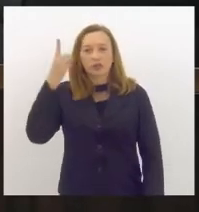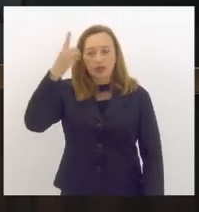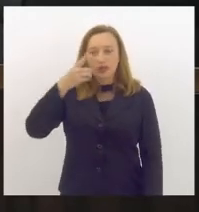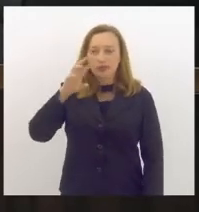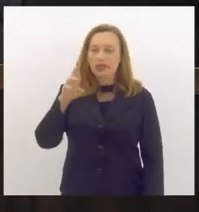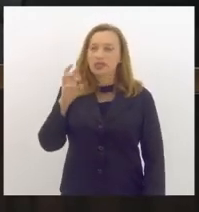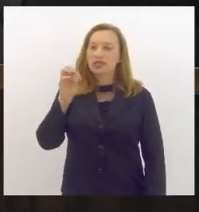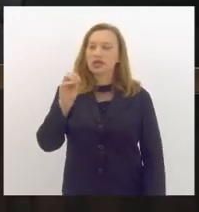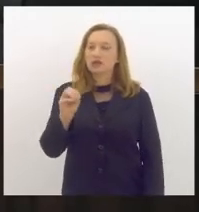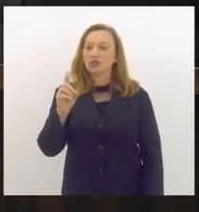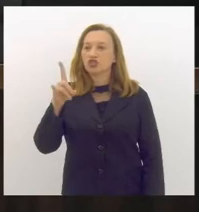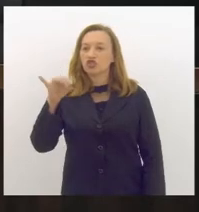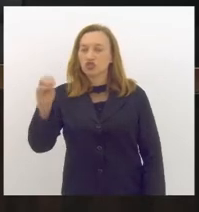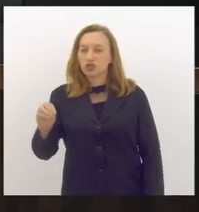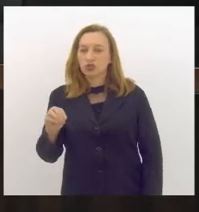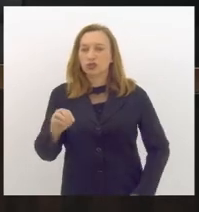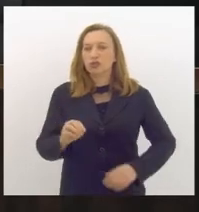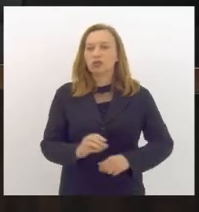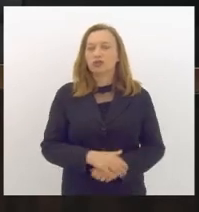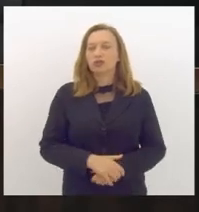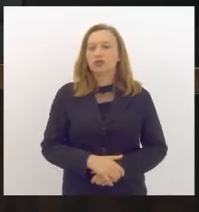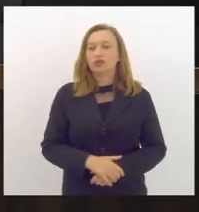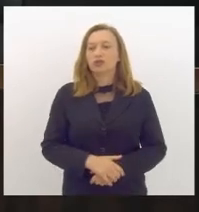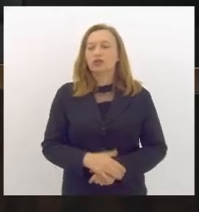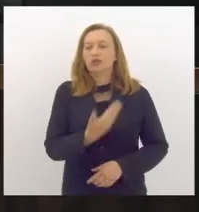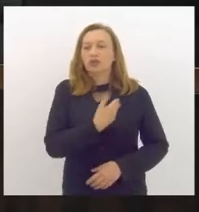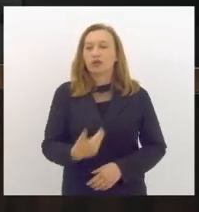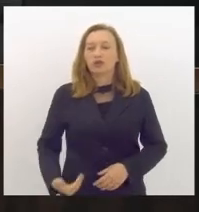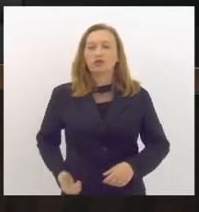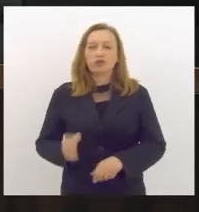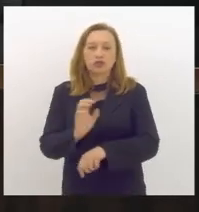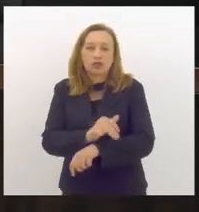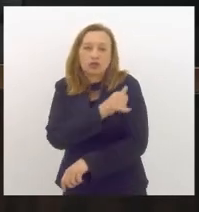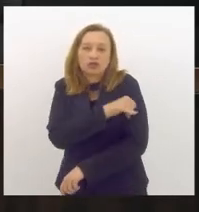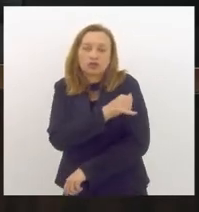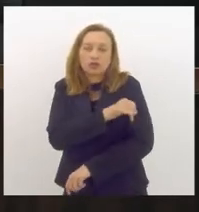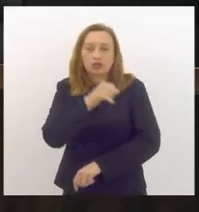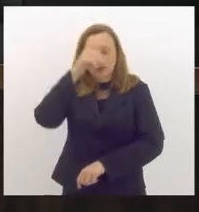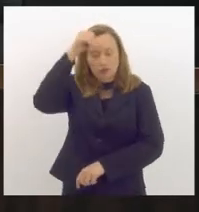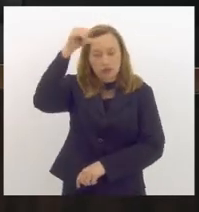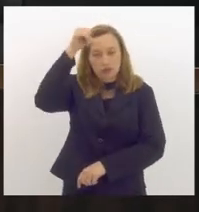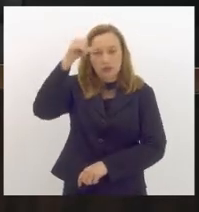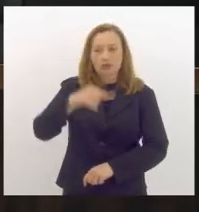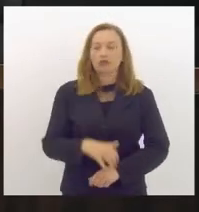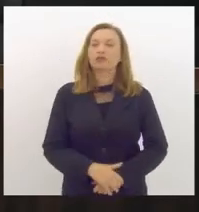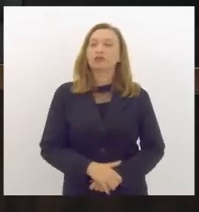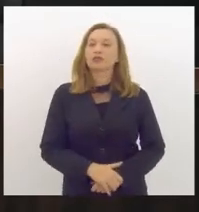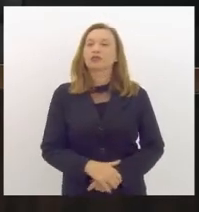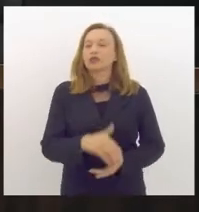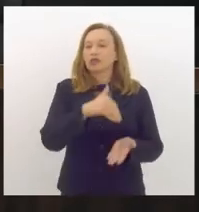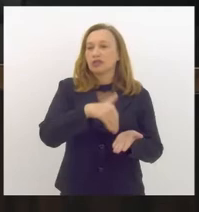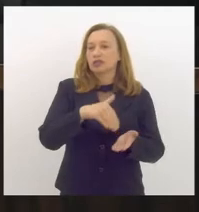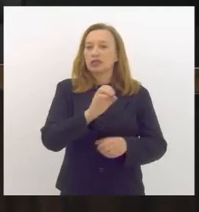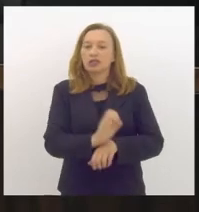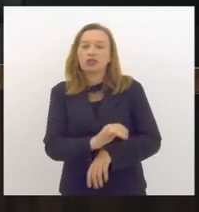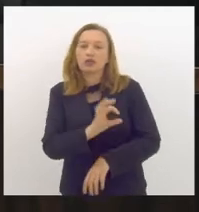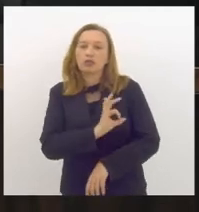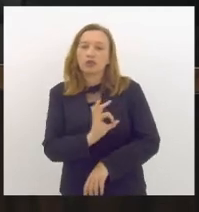Coronel Salema, que solicita ao excelentíssimo senhor governador do Estado do Rio de Janeiro, Cláudio Castro, com vista ao secretário de